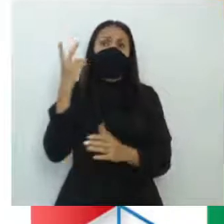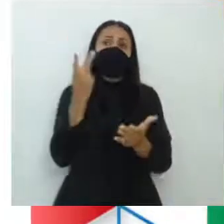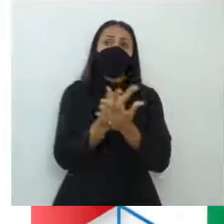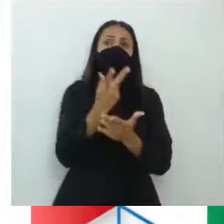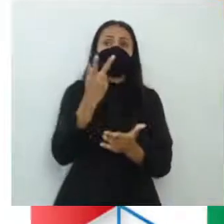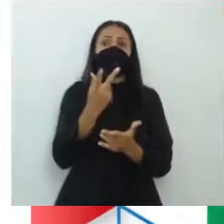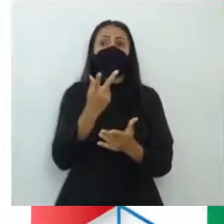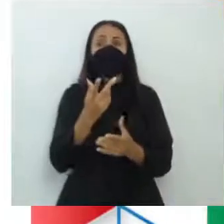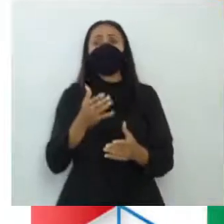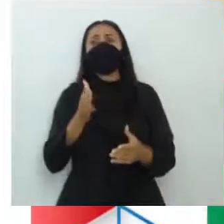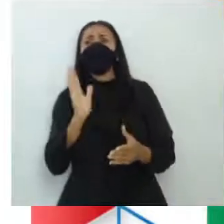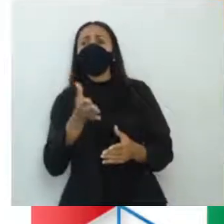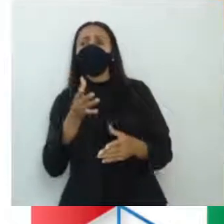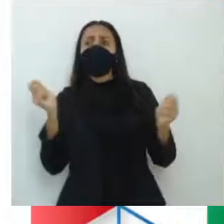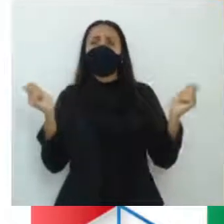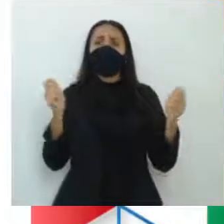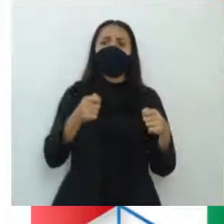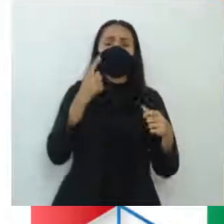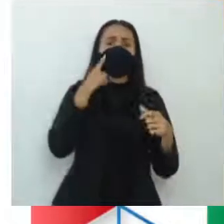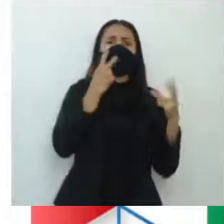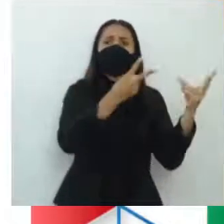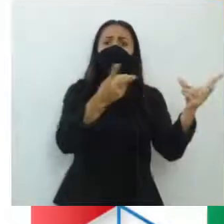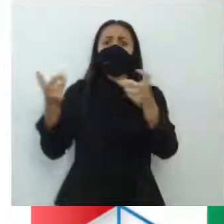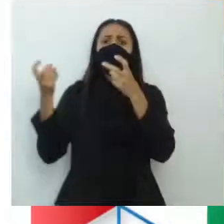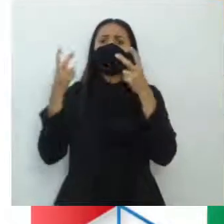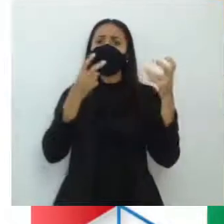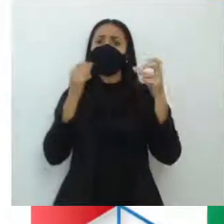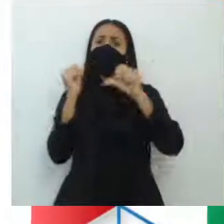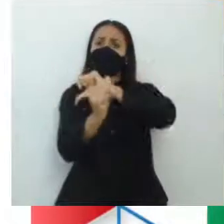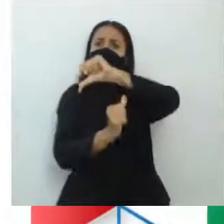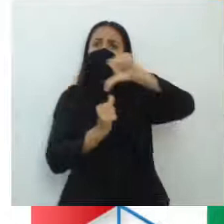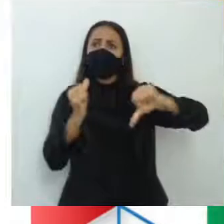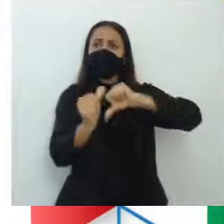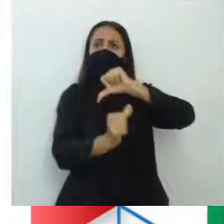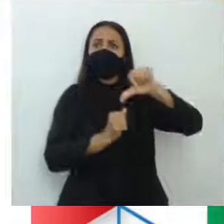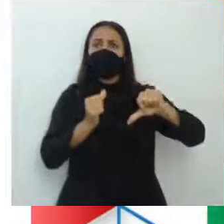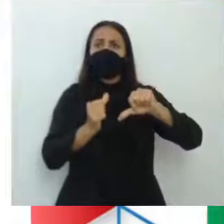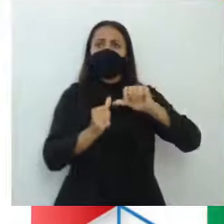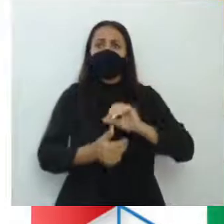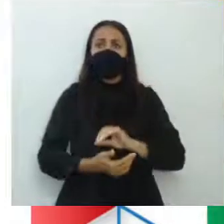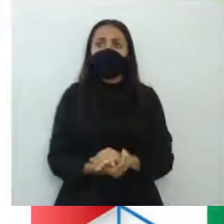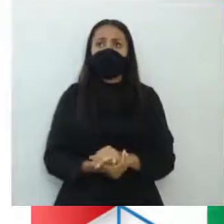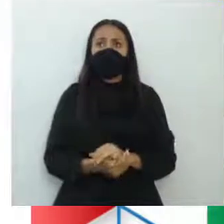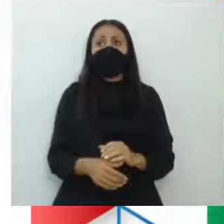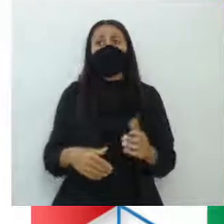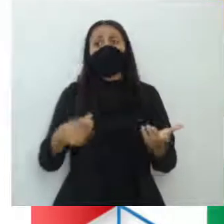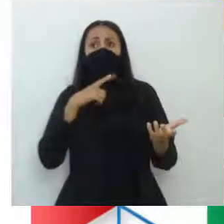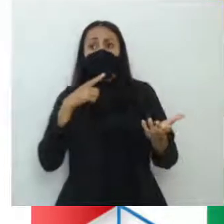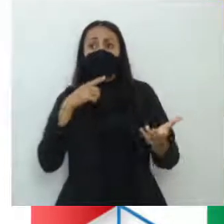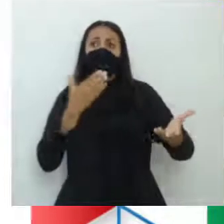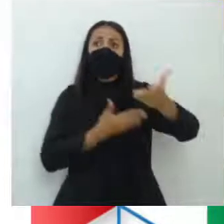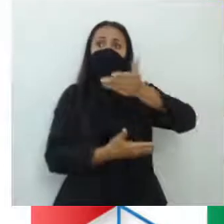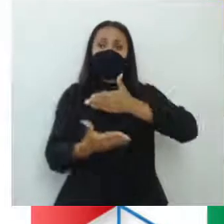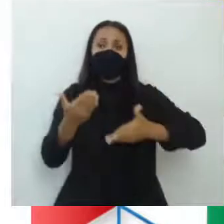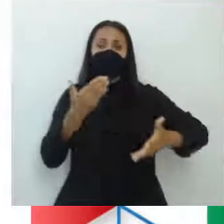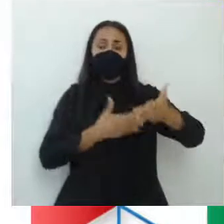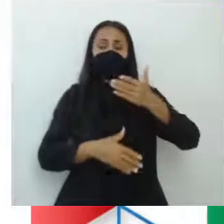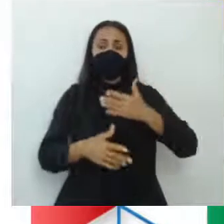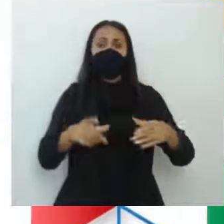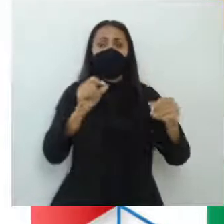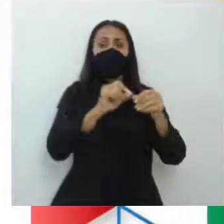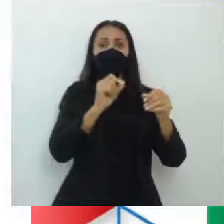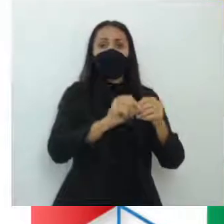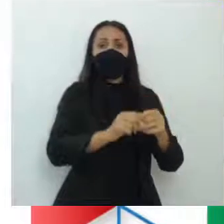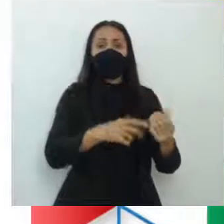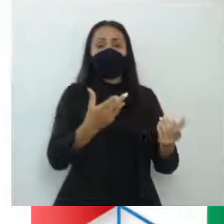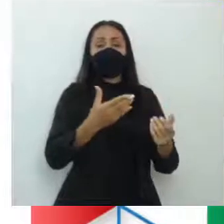ocorrendo e já é possível notar algumas modificações que provavelmente relacionam-se com